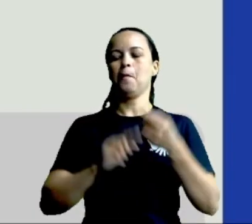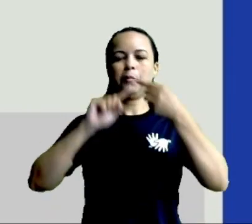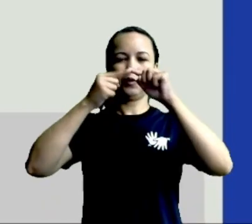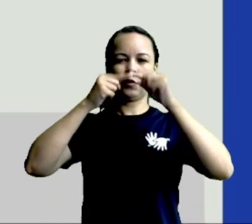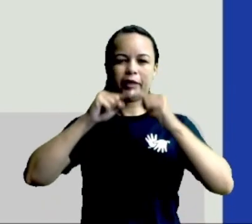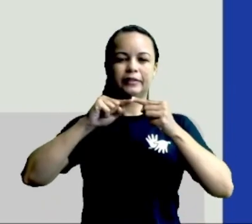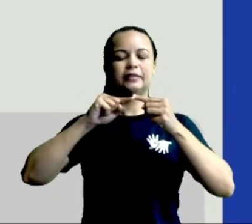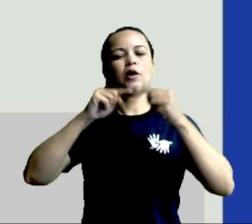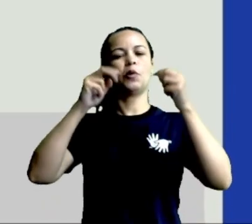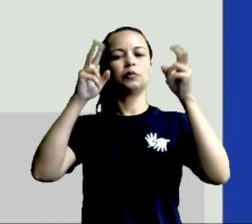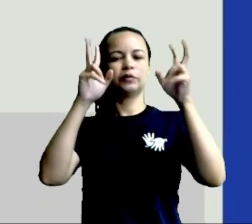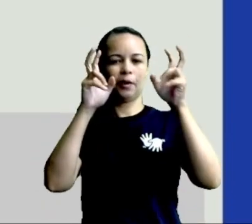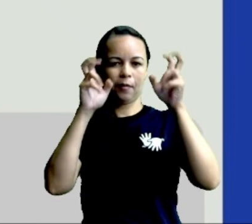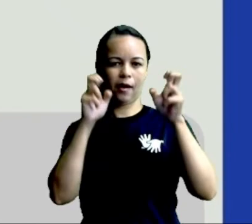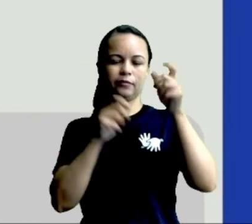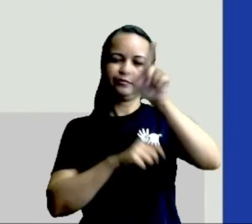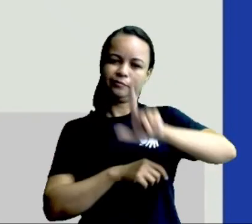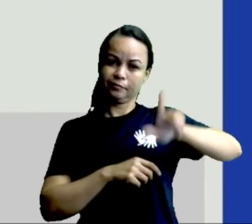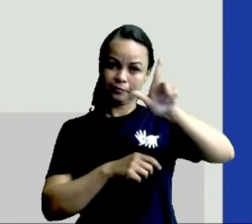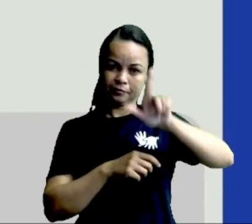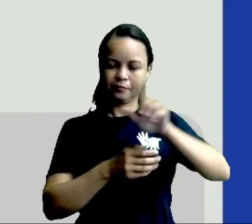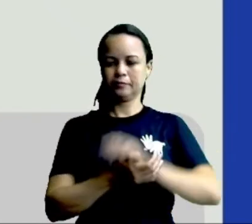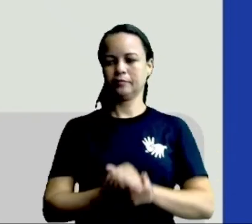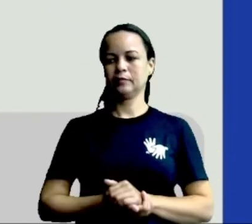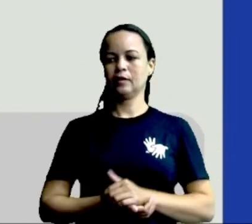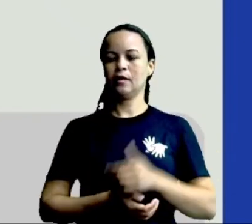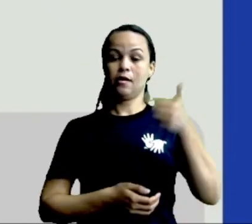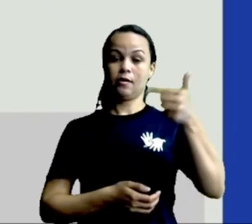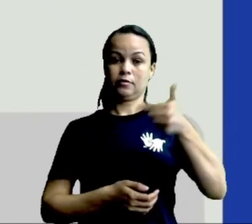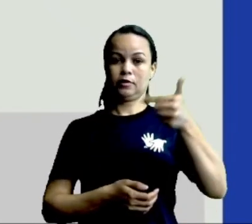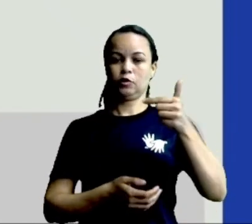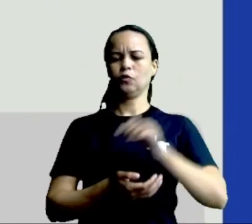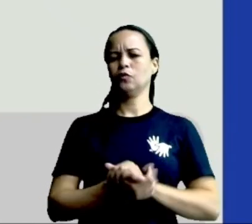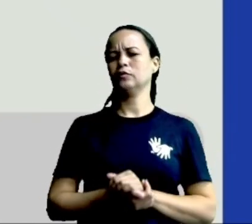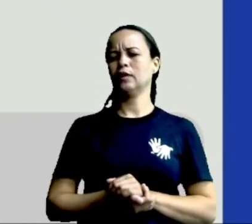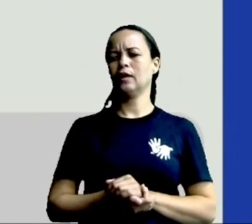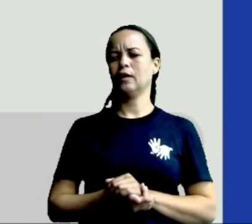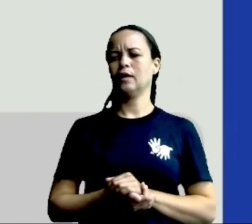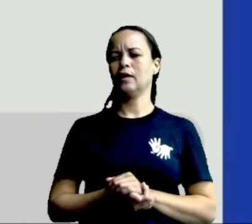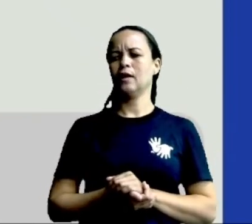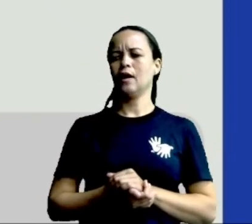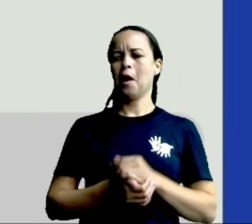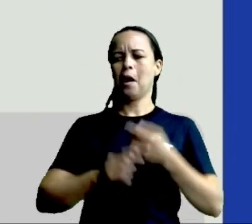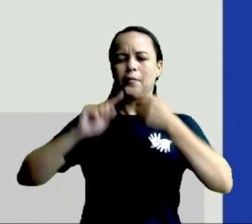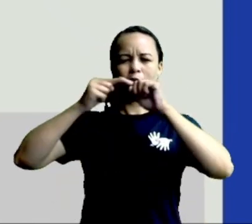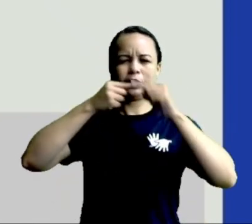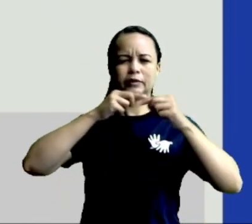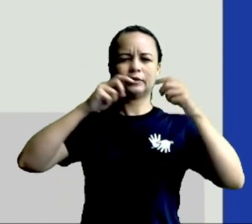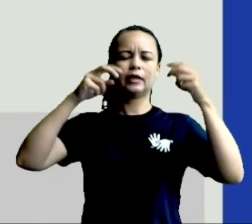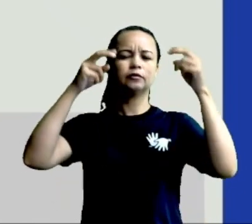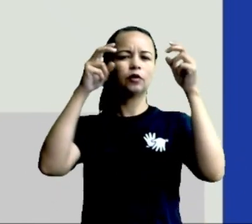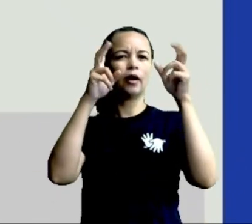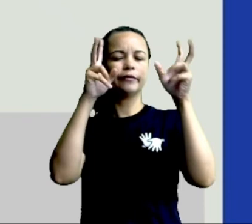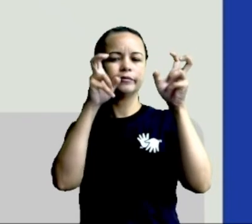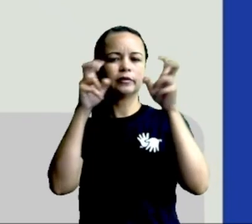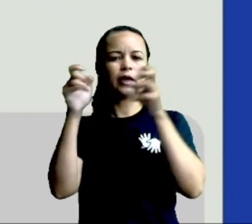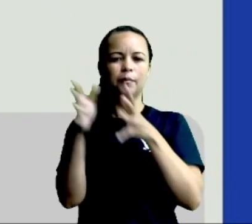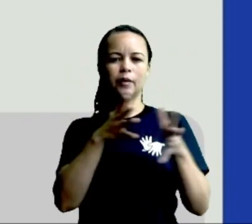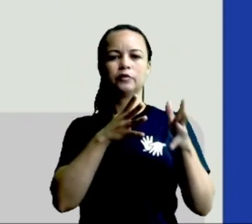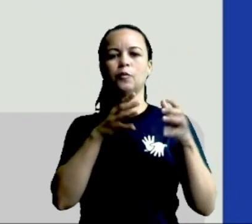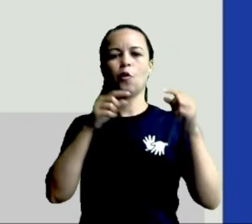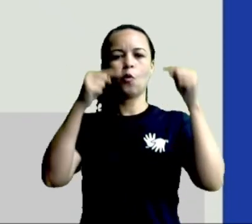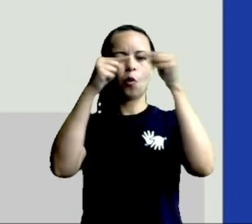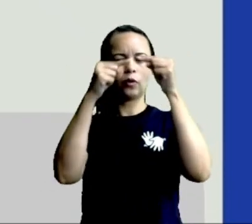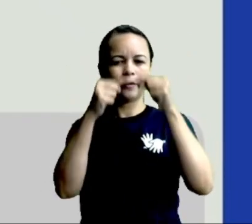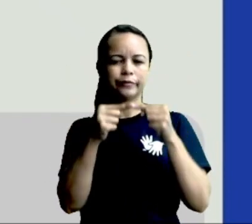aí, facinho, né? Agora, sobre a segunda, para que serve essa progressão por conectivos e por meio de novas